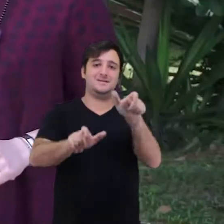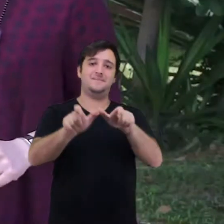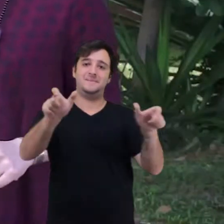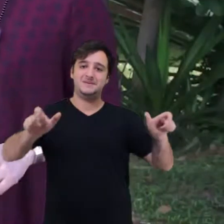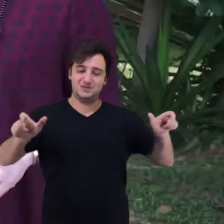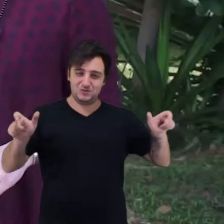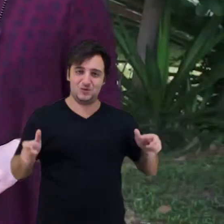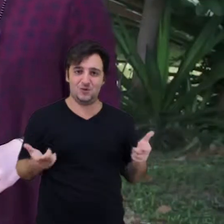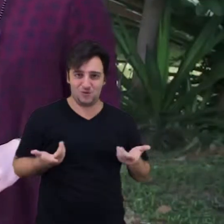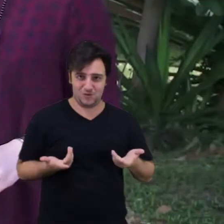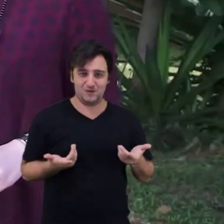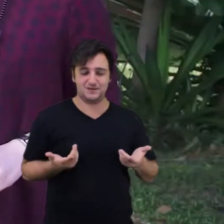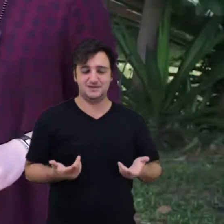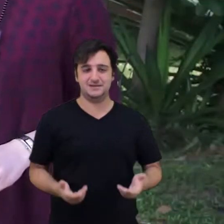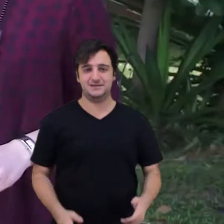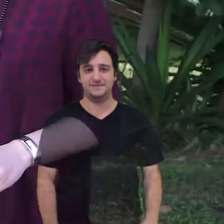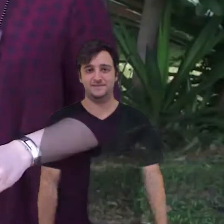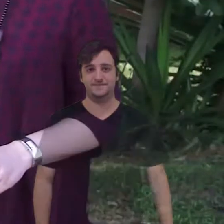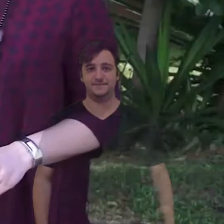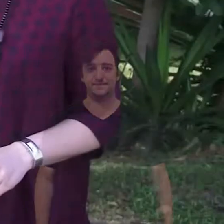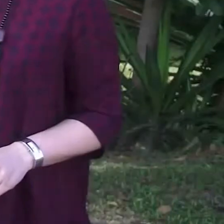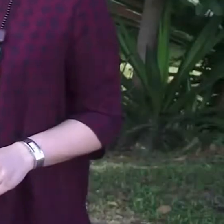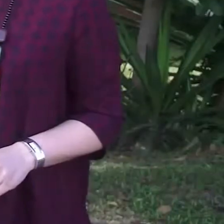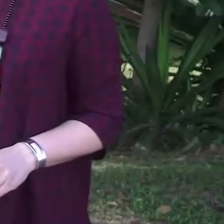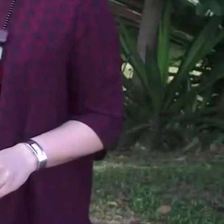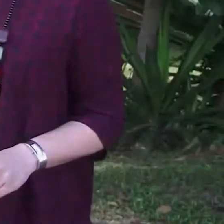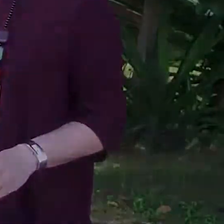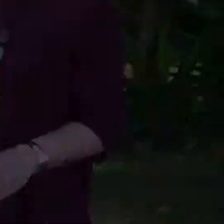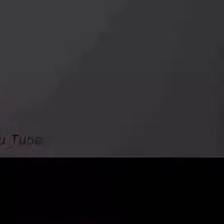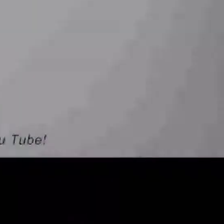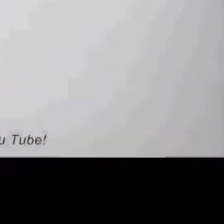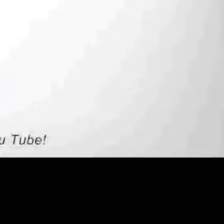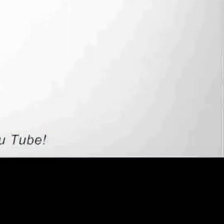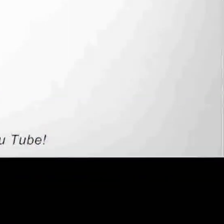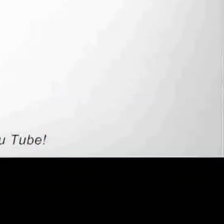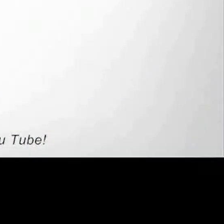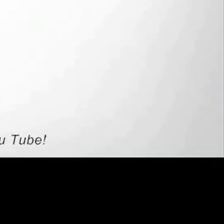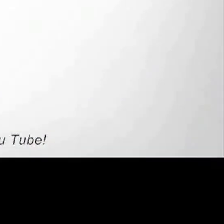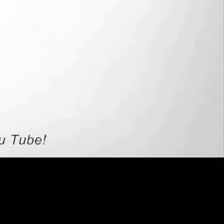elas estão postas como possibilidade para qualquer sujeito.